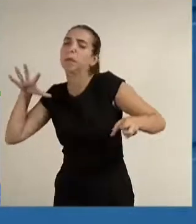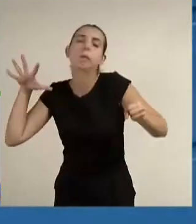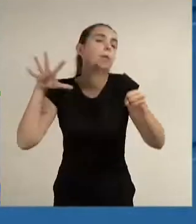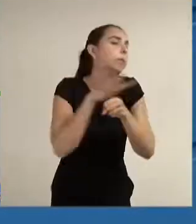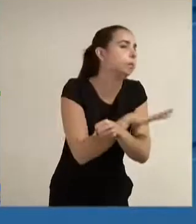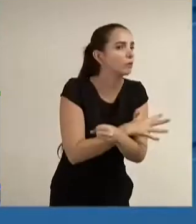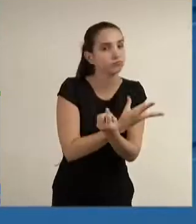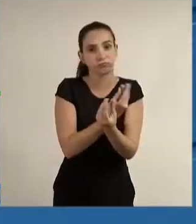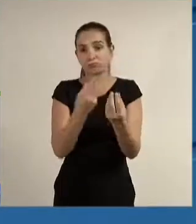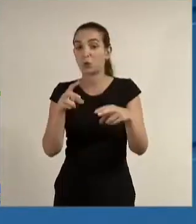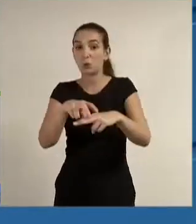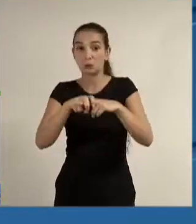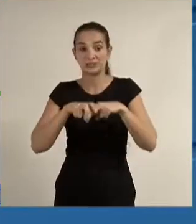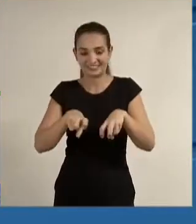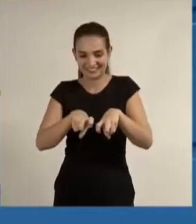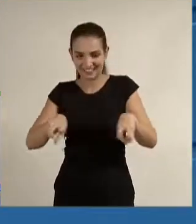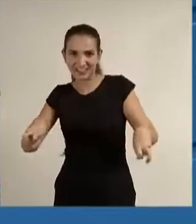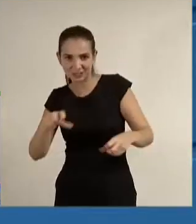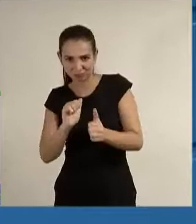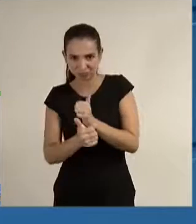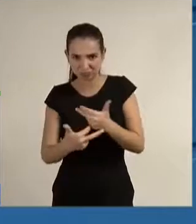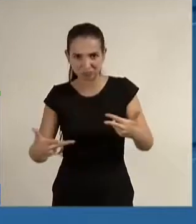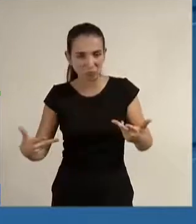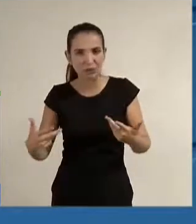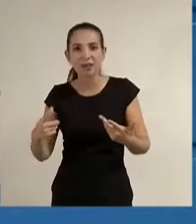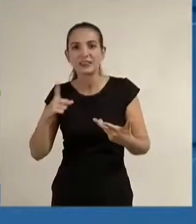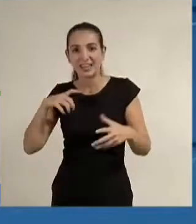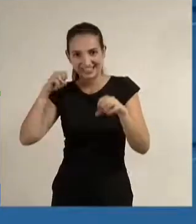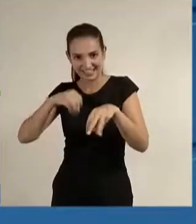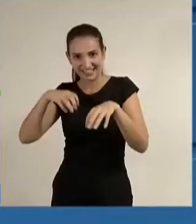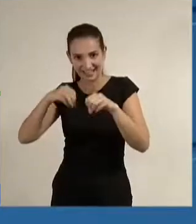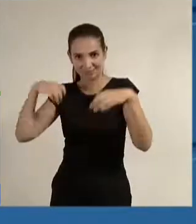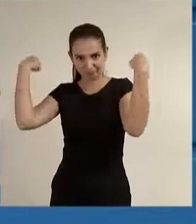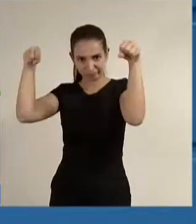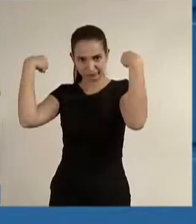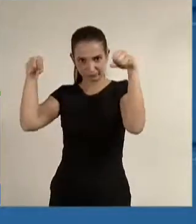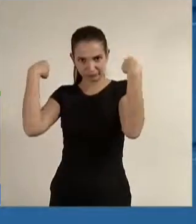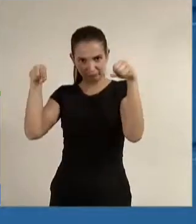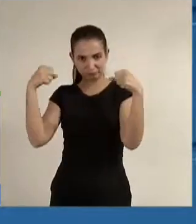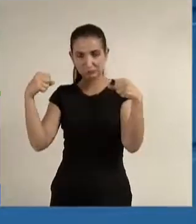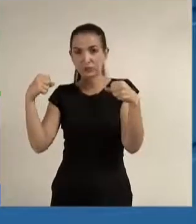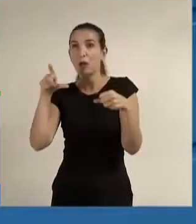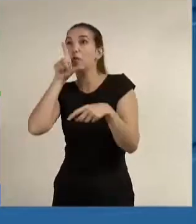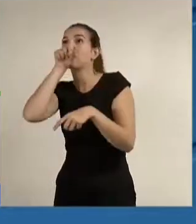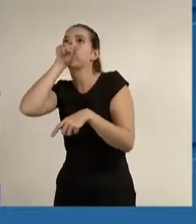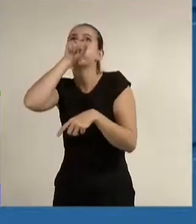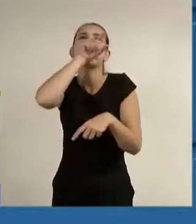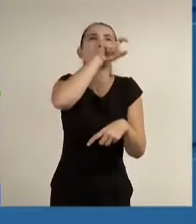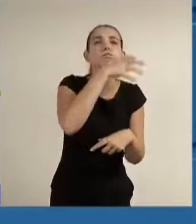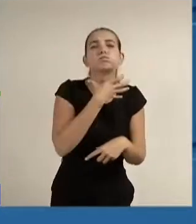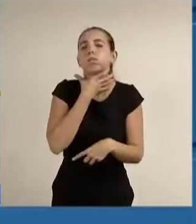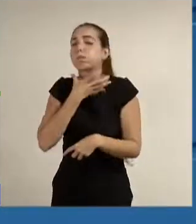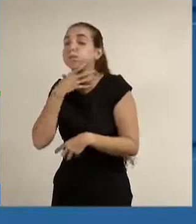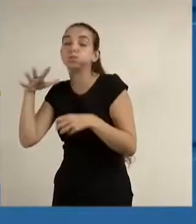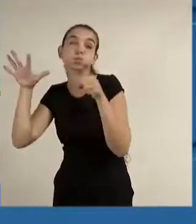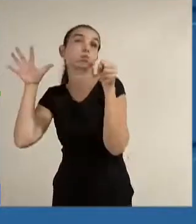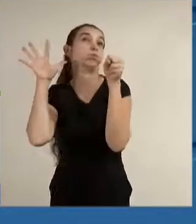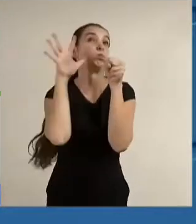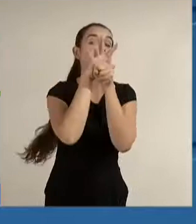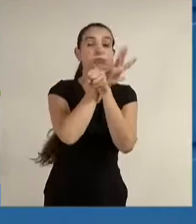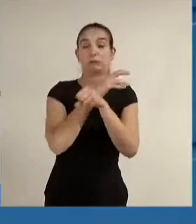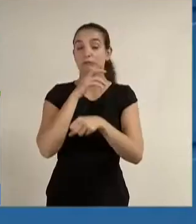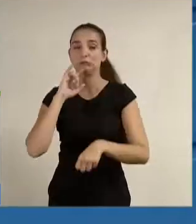da quadra onde ocorrem as aulas de educação física. Isso trouxe preocupação aos educadores